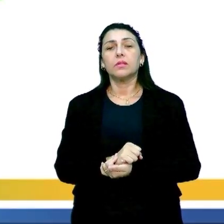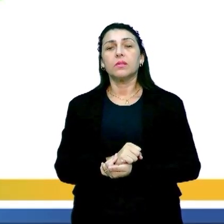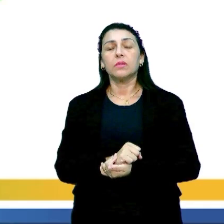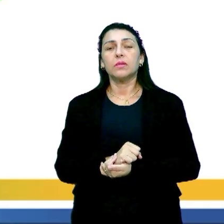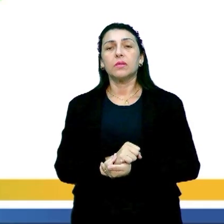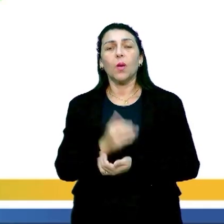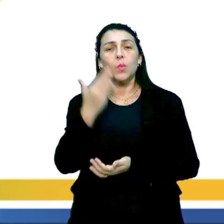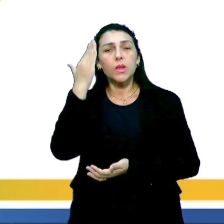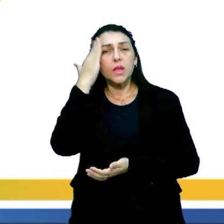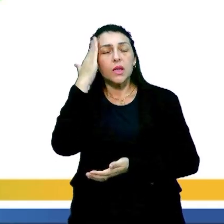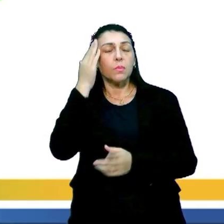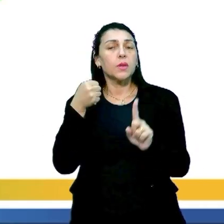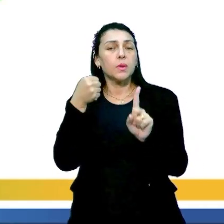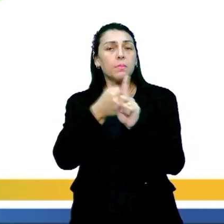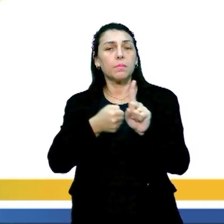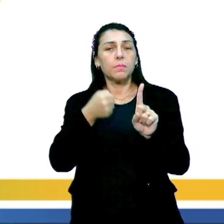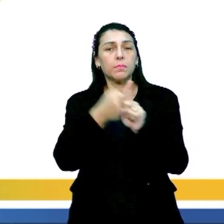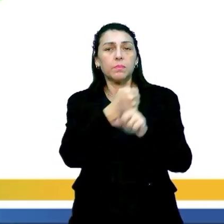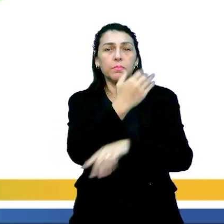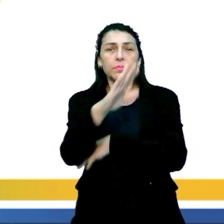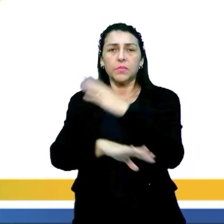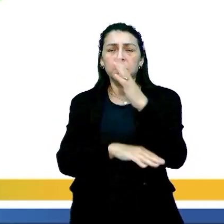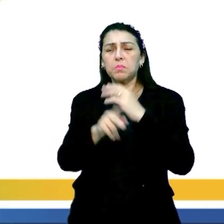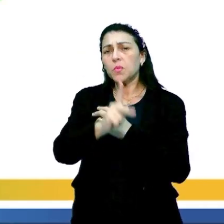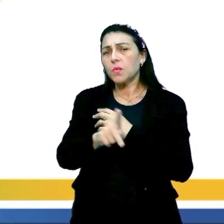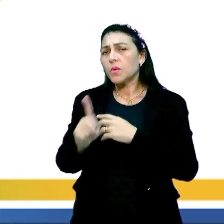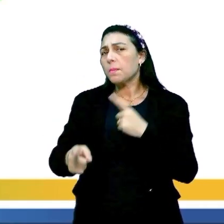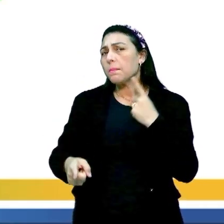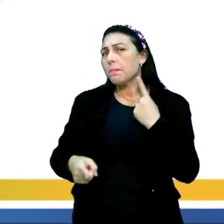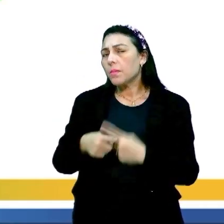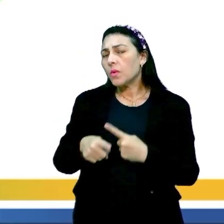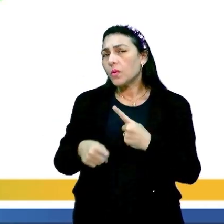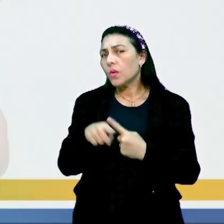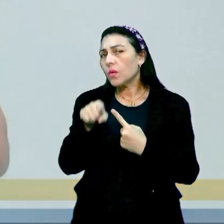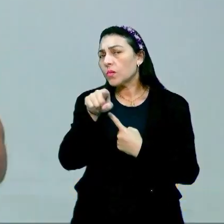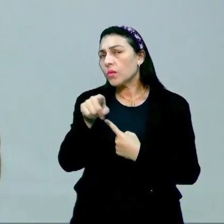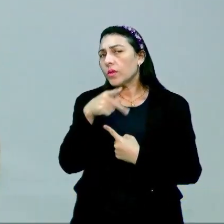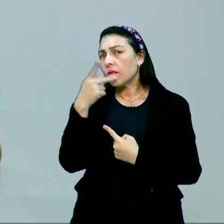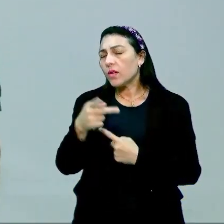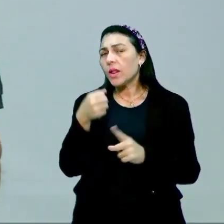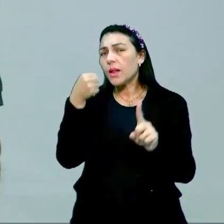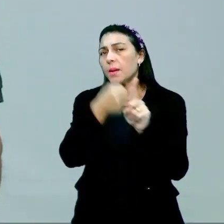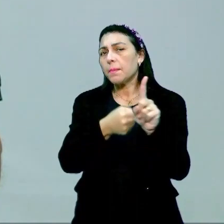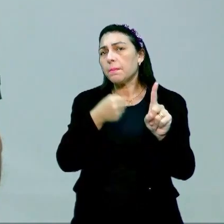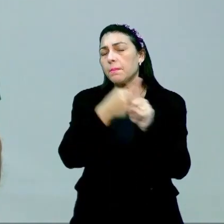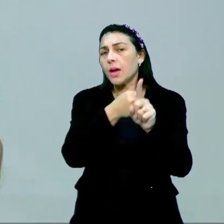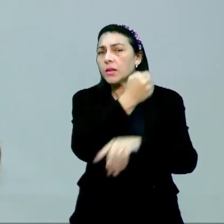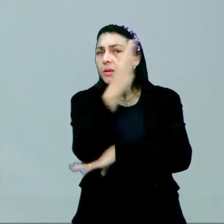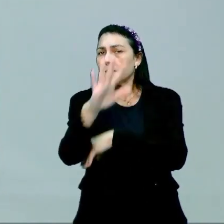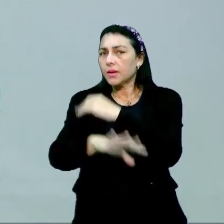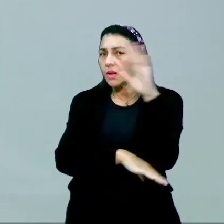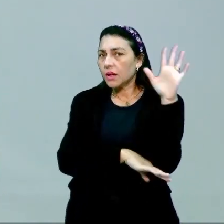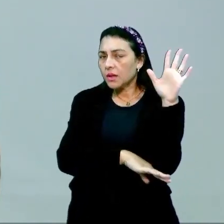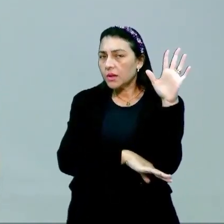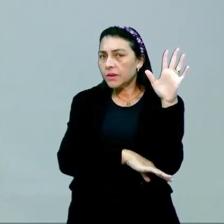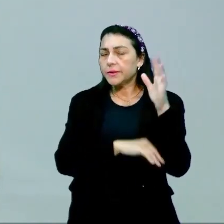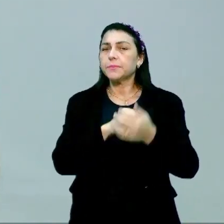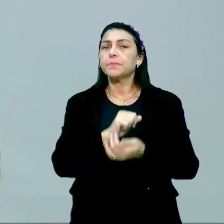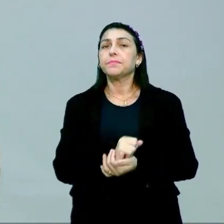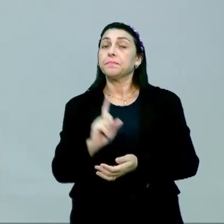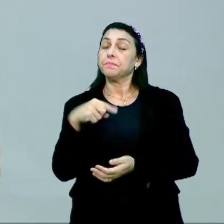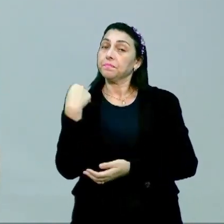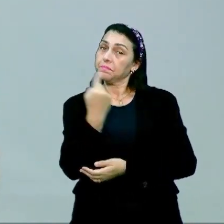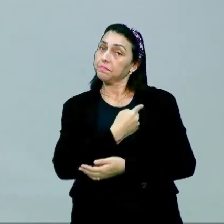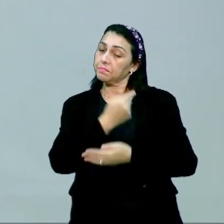à interpretação de impactos ambientais. Professor, por que o senhor está falando de impactos ambientais? Na